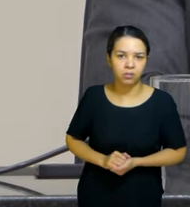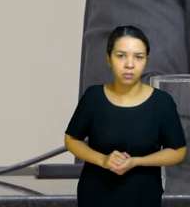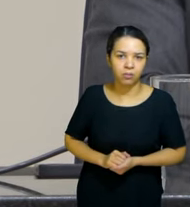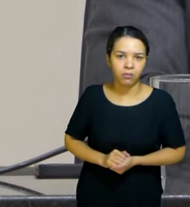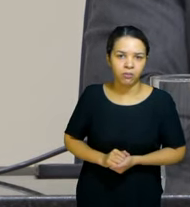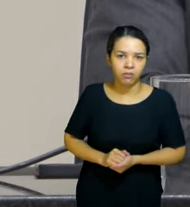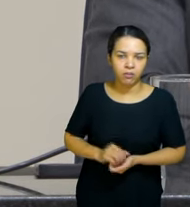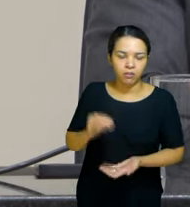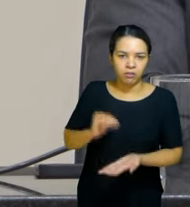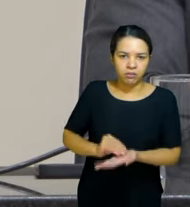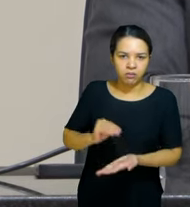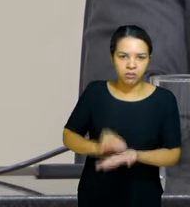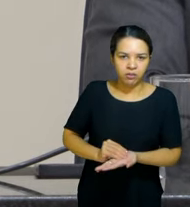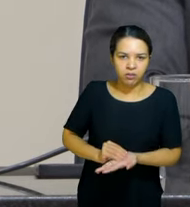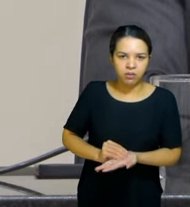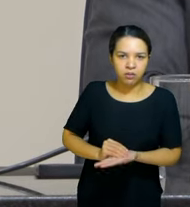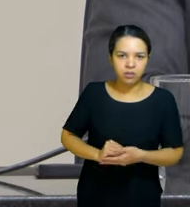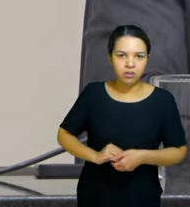falta